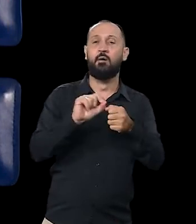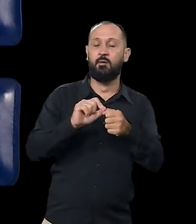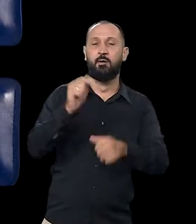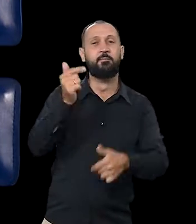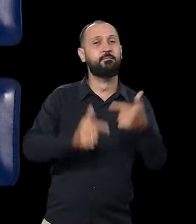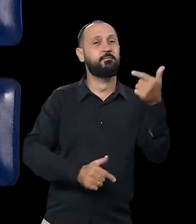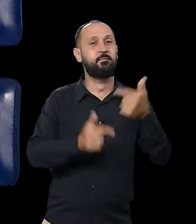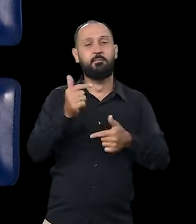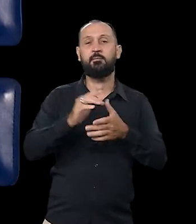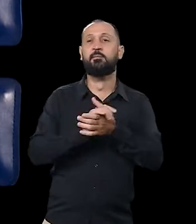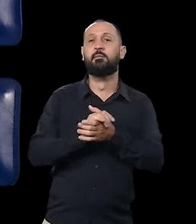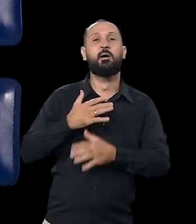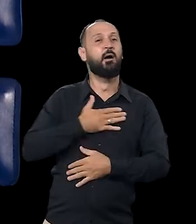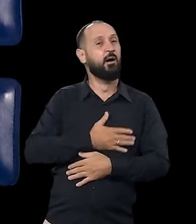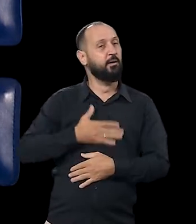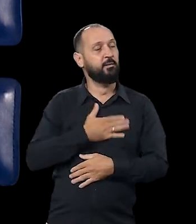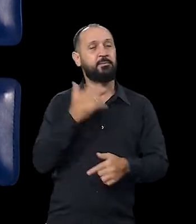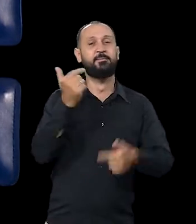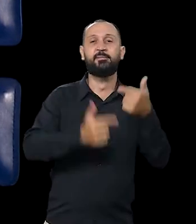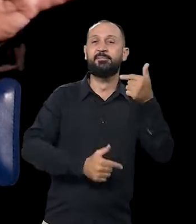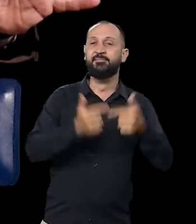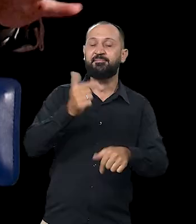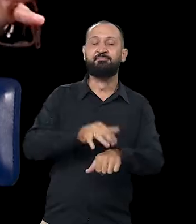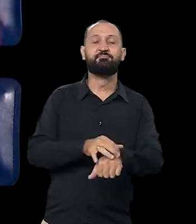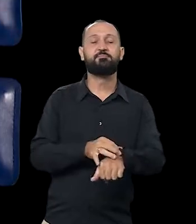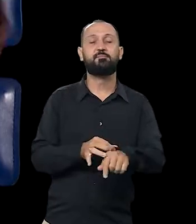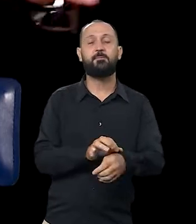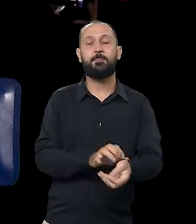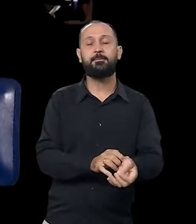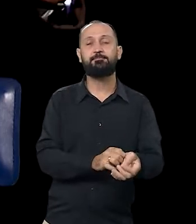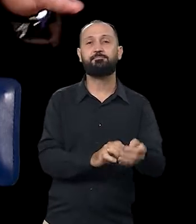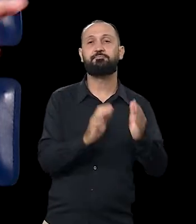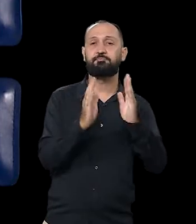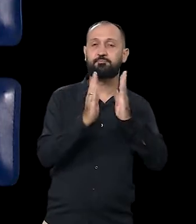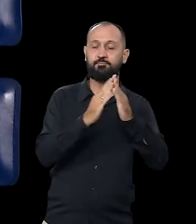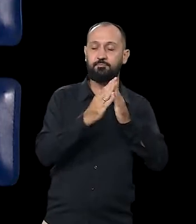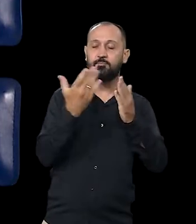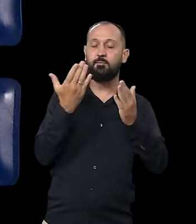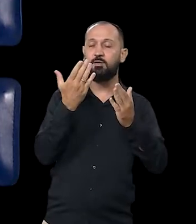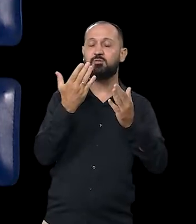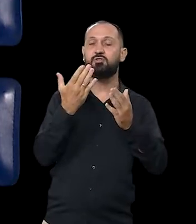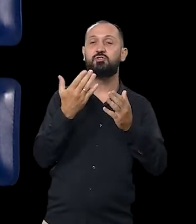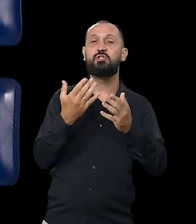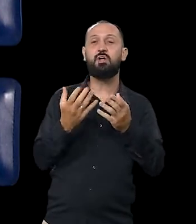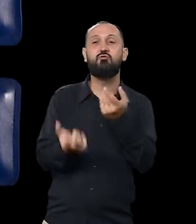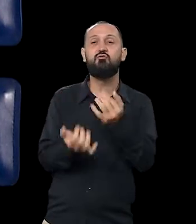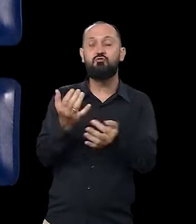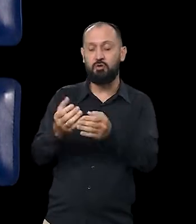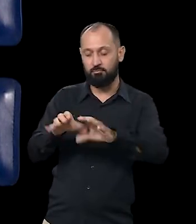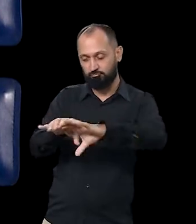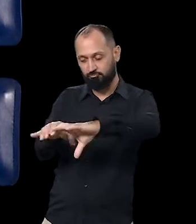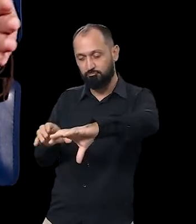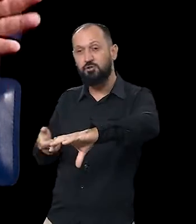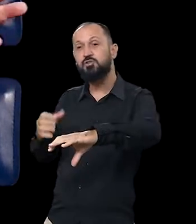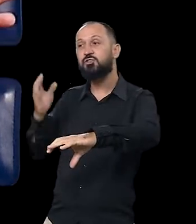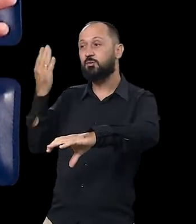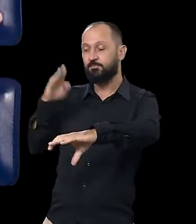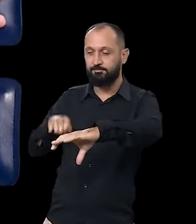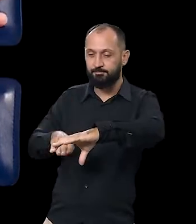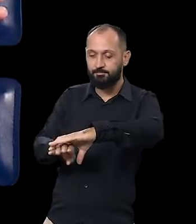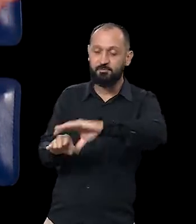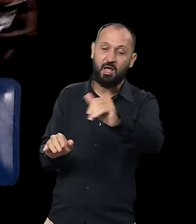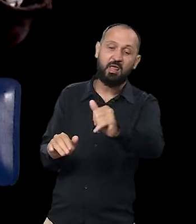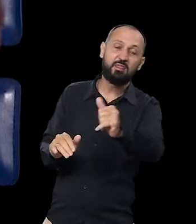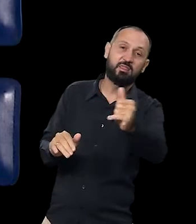pela política. Gostava muito de política. E na minha casa tinha fogão a lenha e ali tem aquela parte de trás